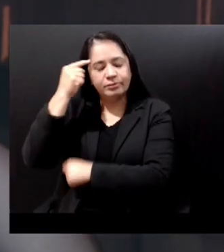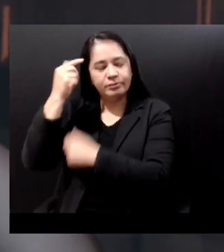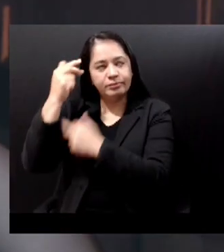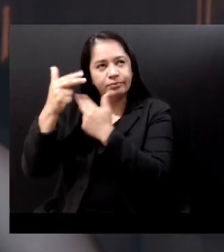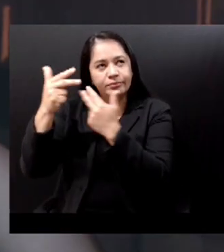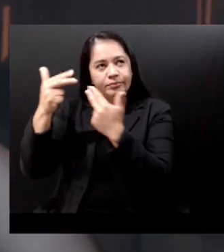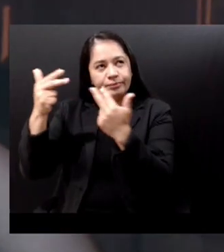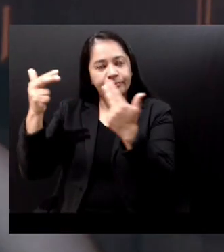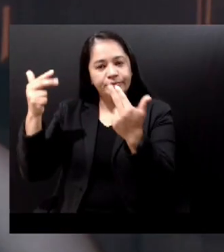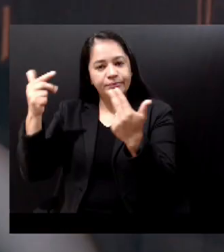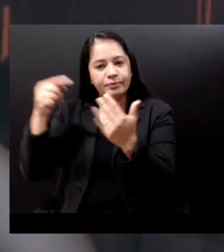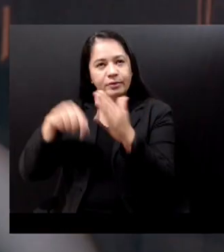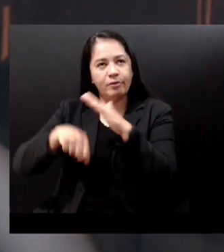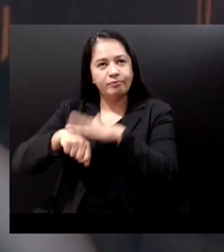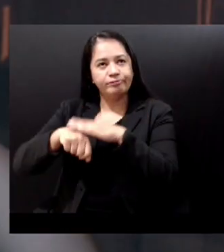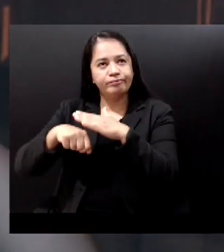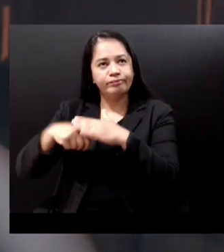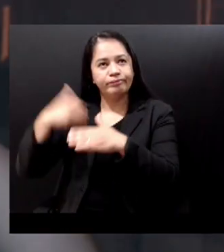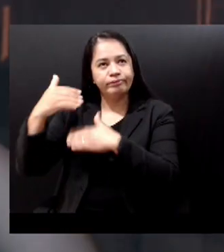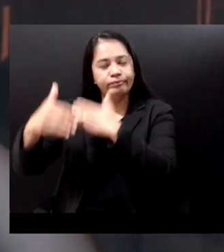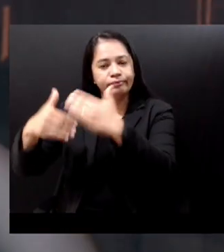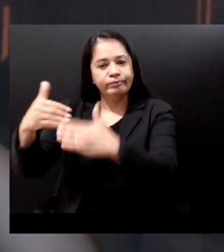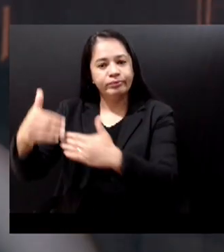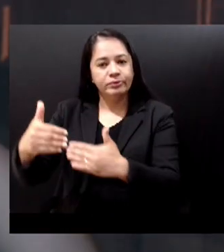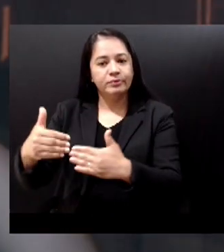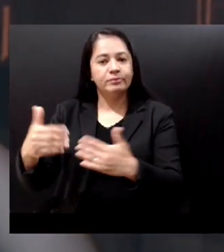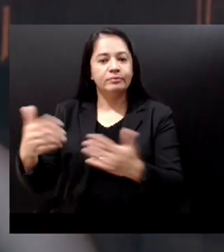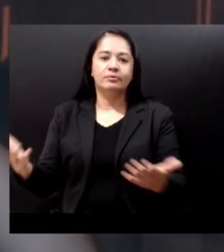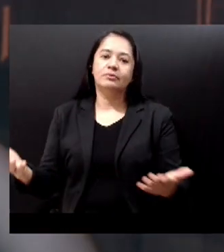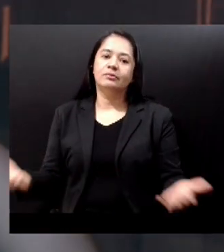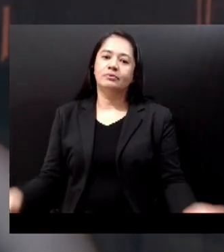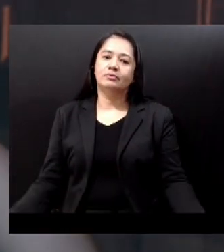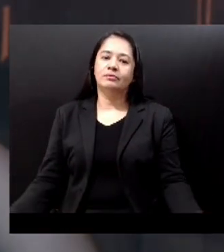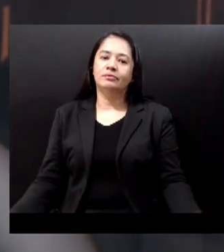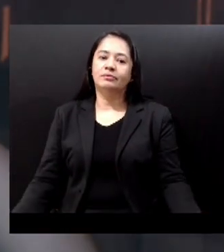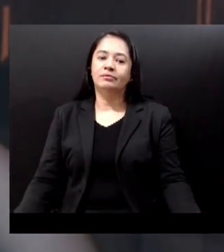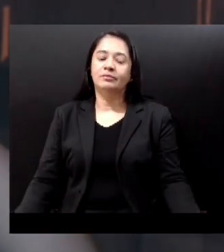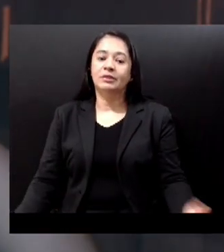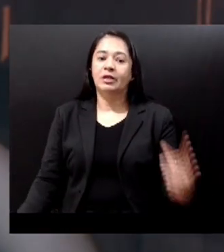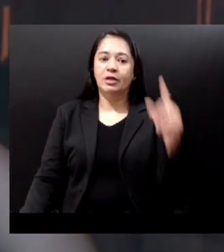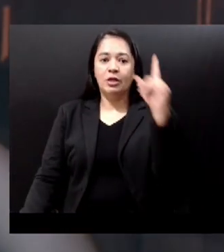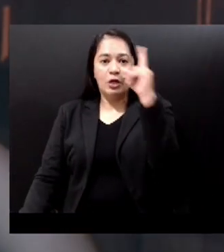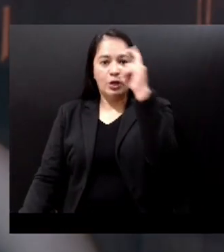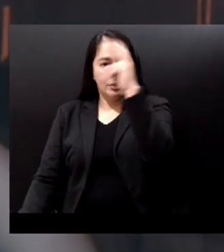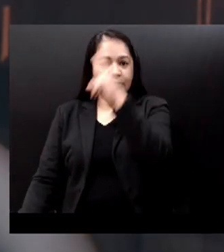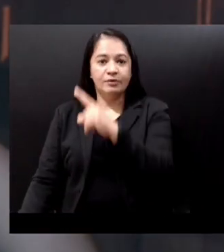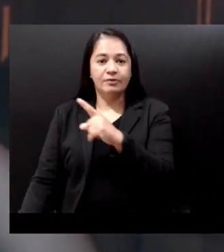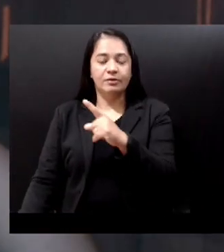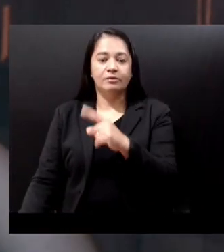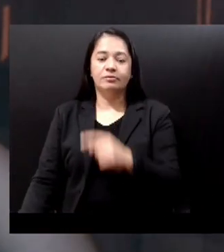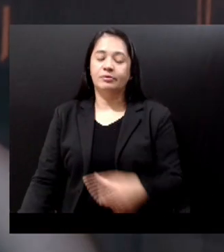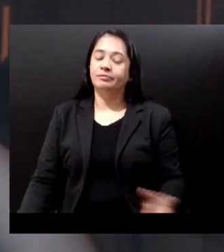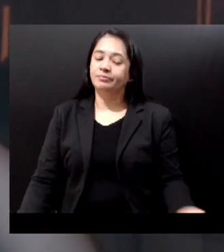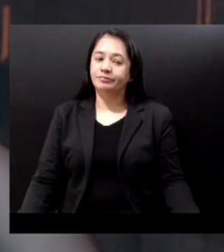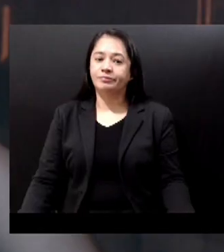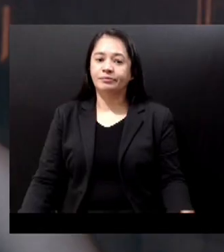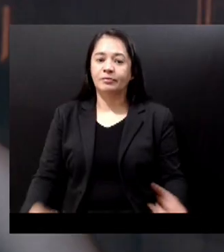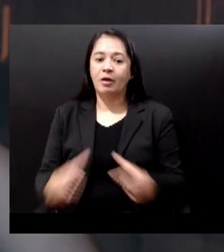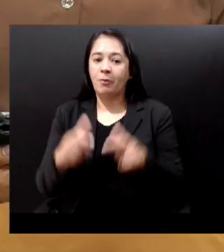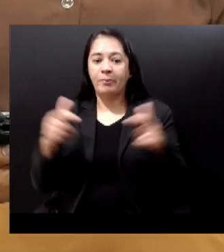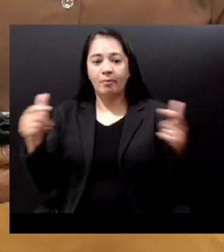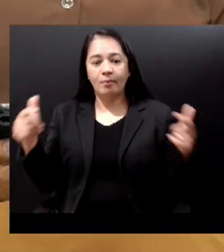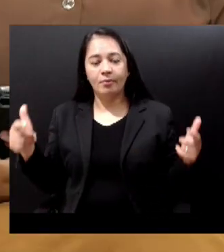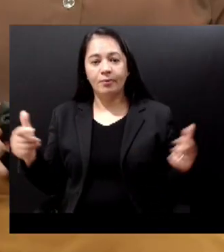fez ou terá que fazer no dia seguinte, a dificuldade de dormir ela aumenta, né. Uhum. Por isso que a gente vê muitas